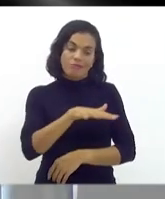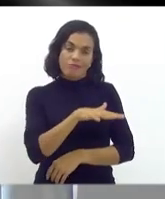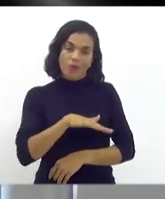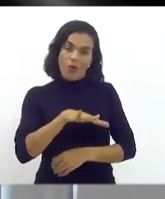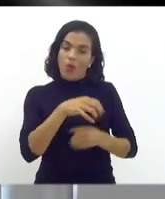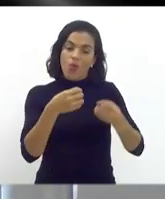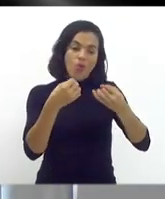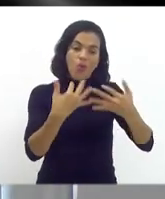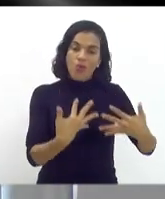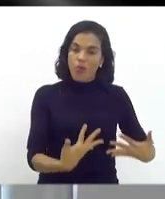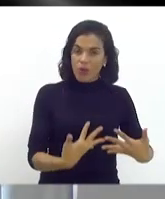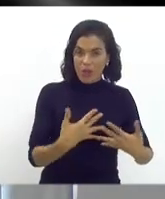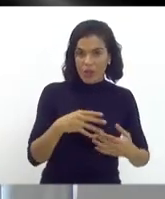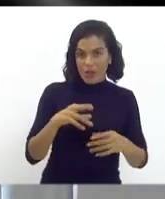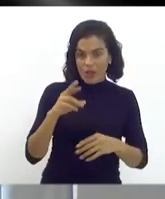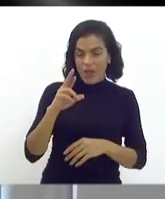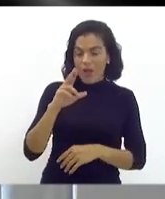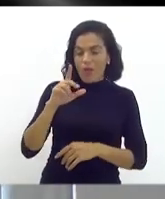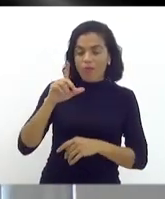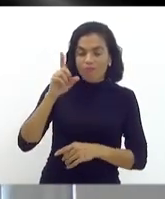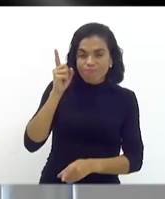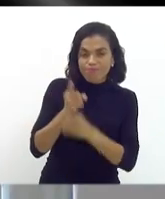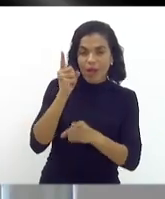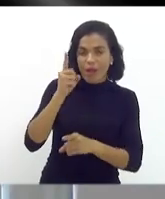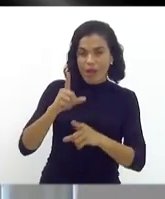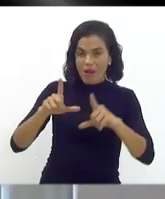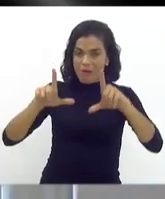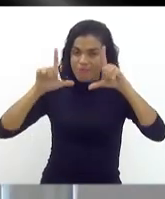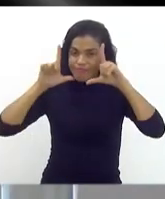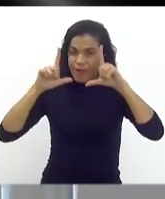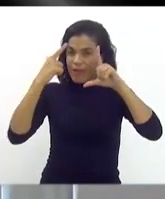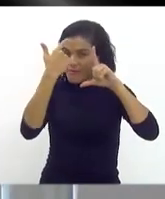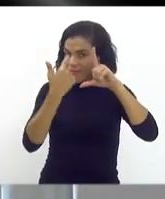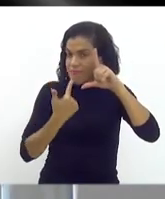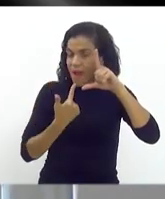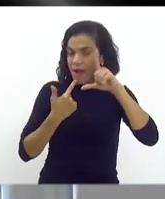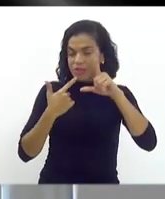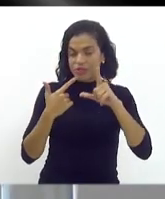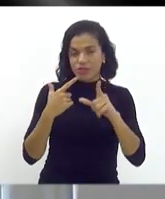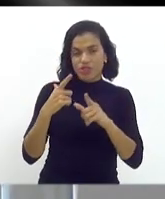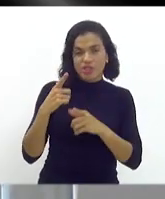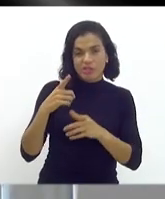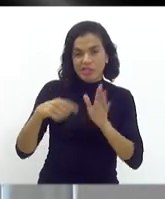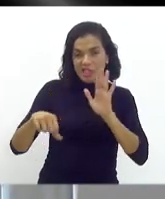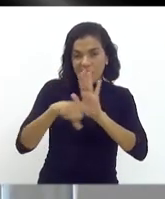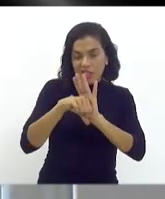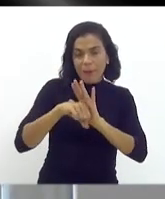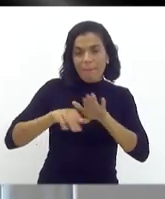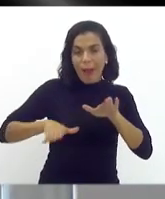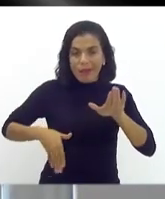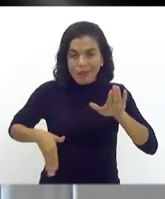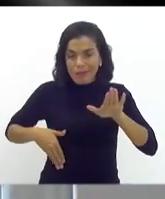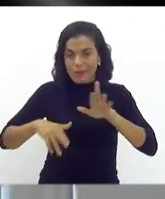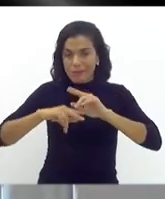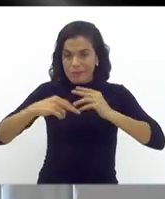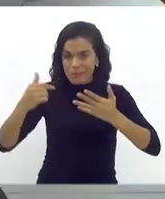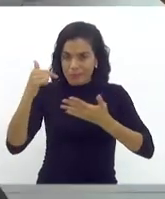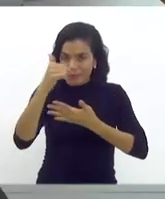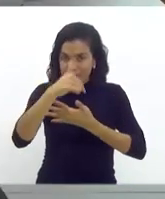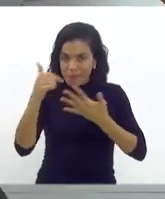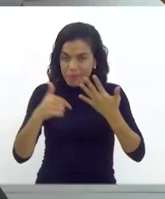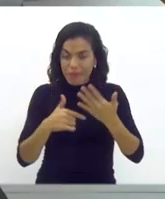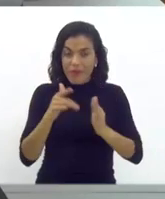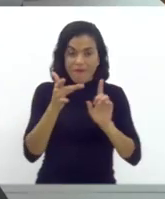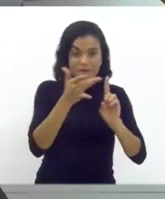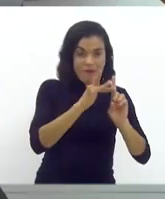do reconhecimento de pessoas Então entende-se porque conhecimento de pessoas o procedimento em que a